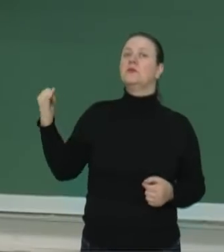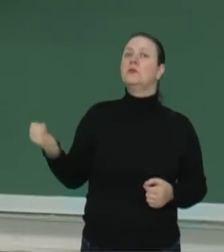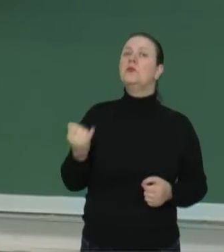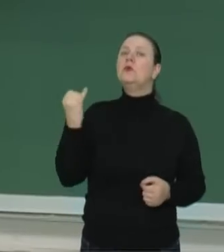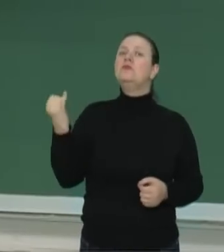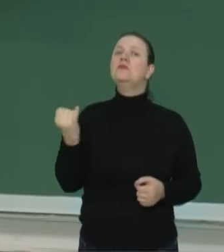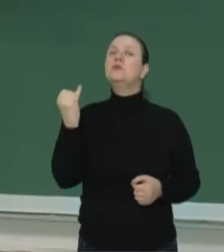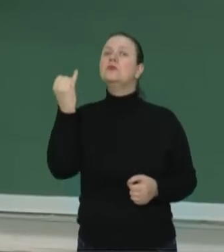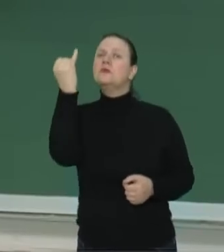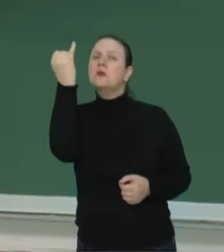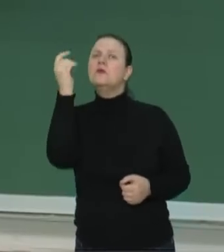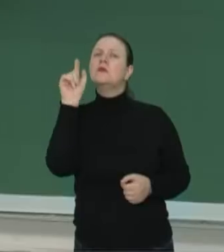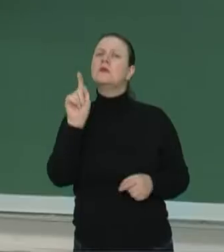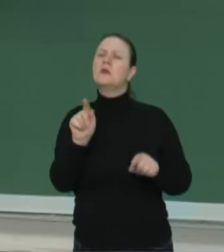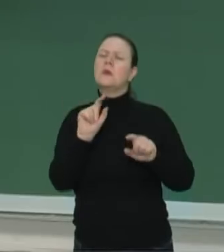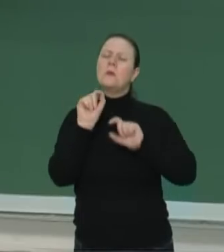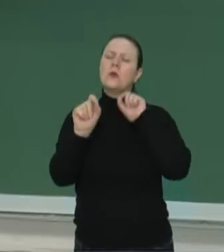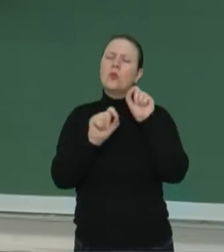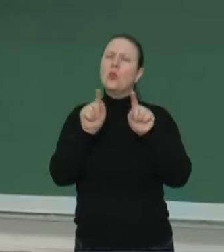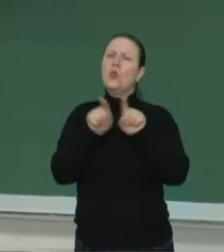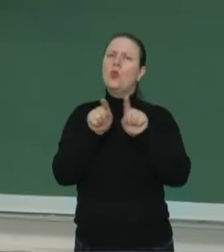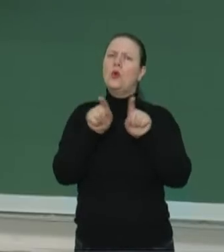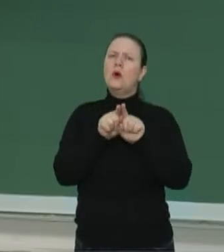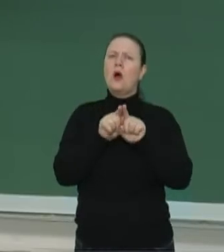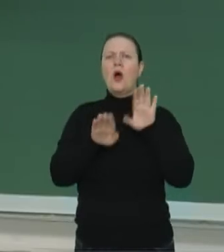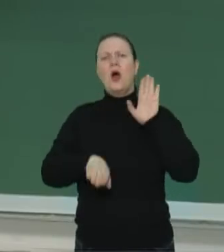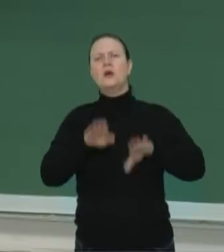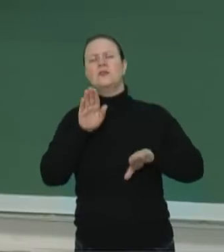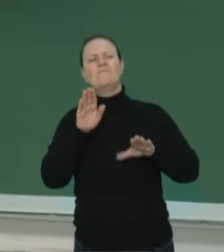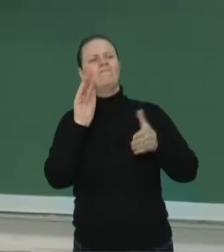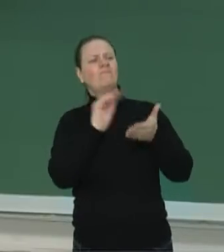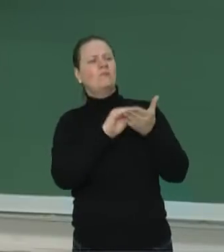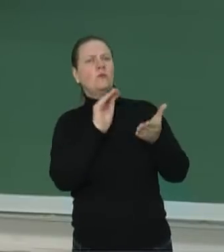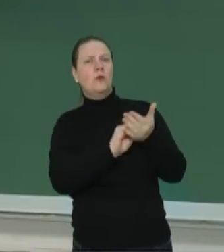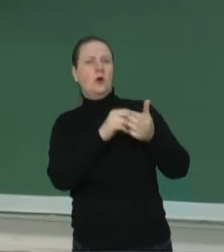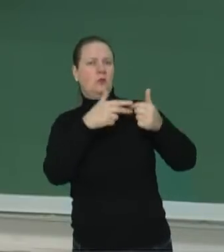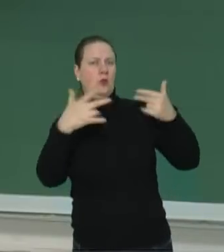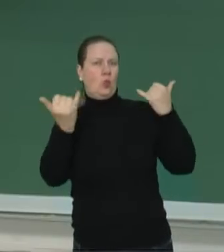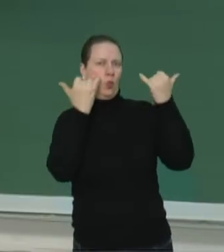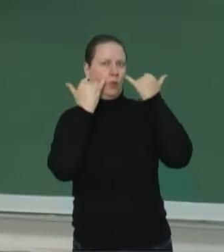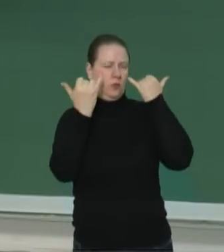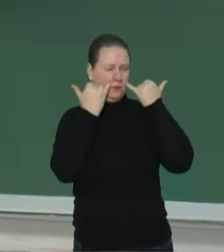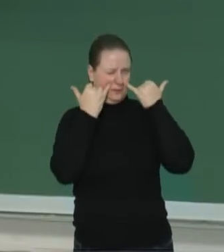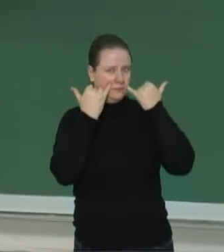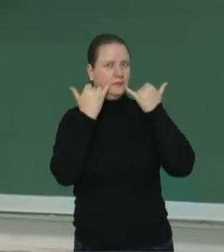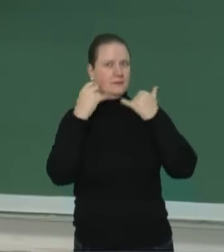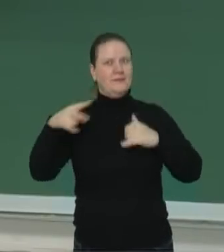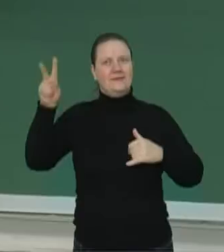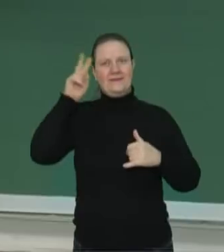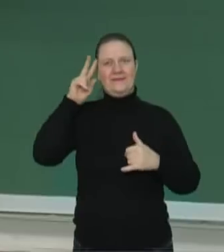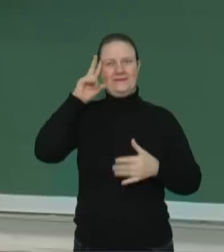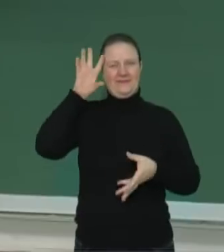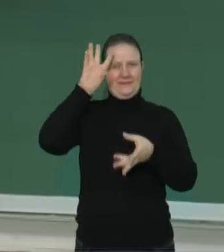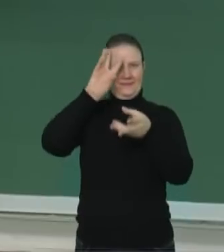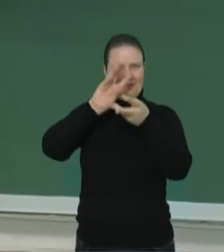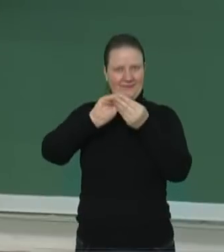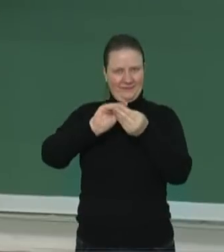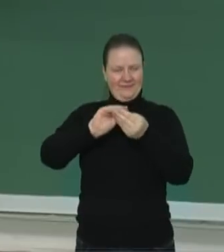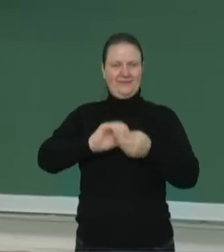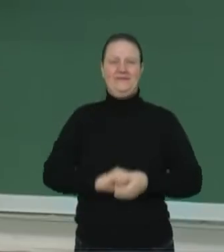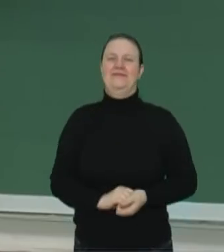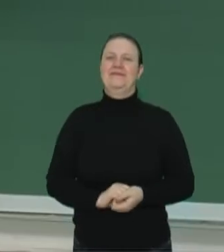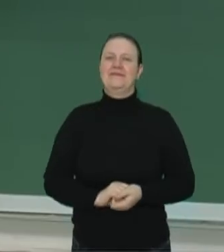gente sabe até como jogar, mas desconhece algumas coisas. Vamos dar uma lembradinha, então, em algumas coisas que nós vimos